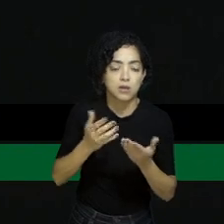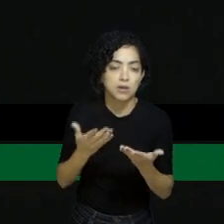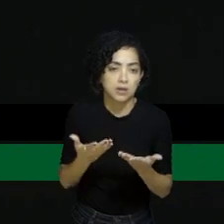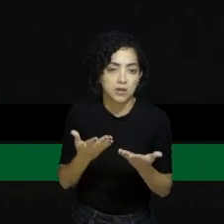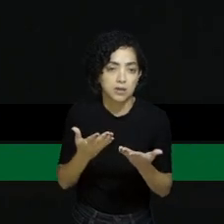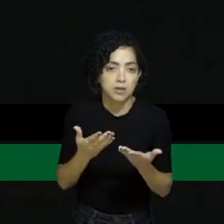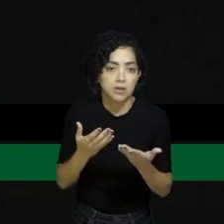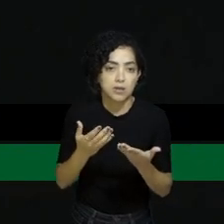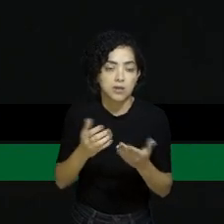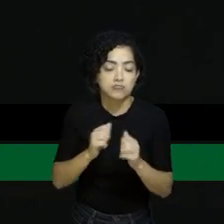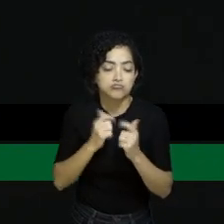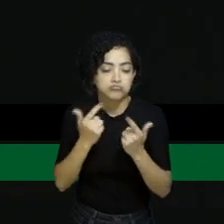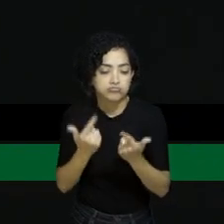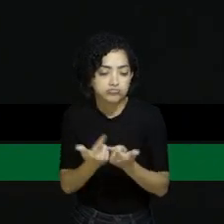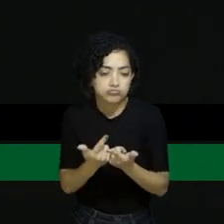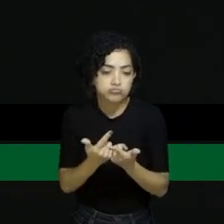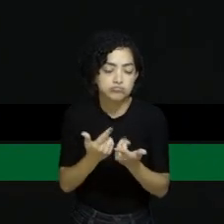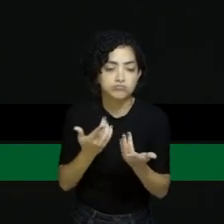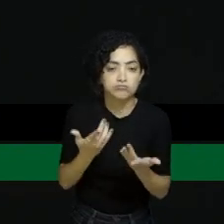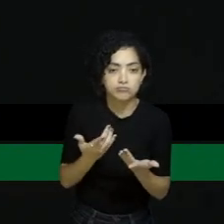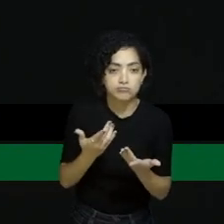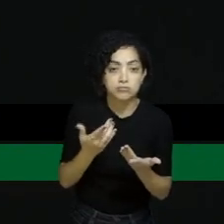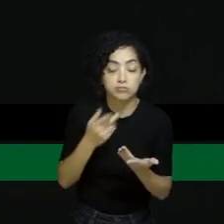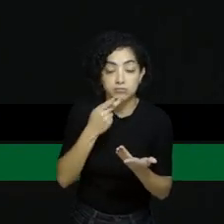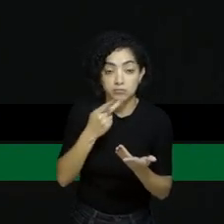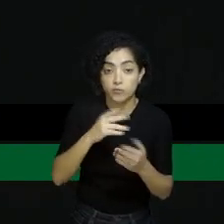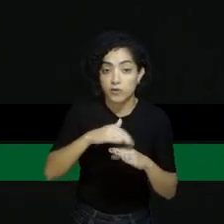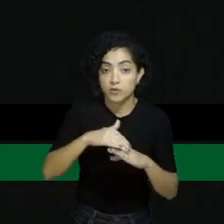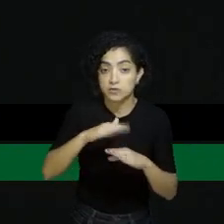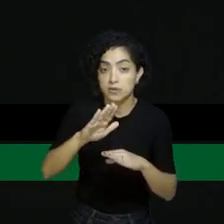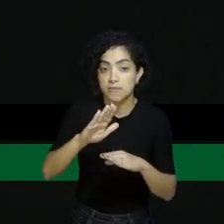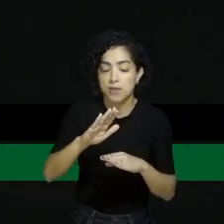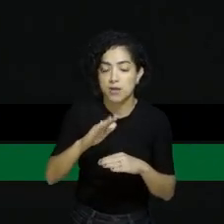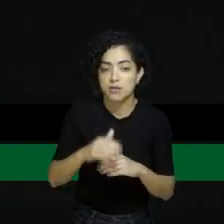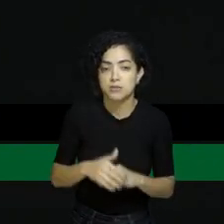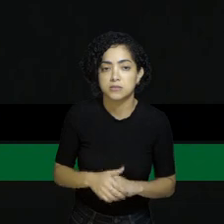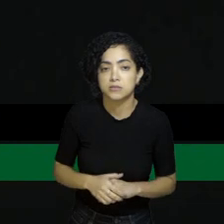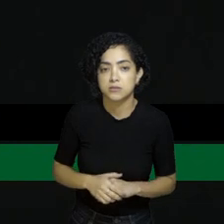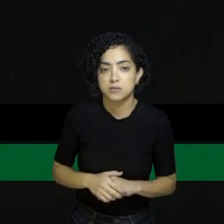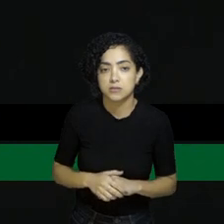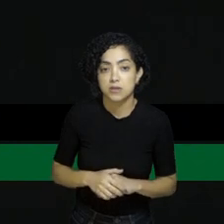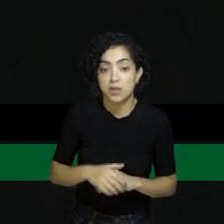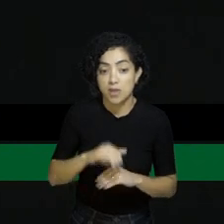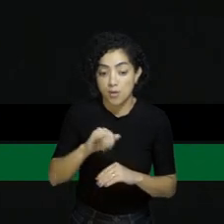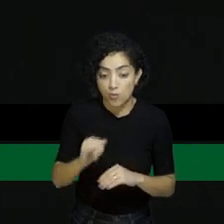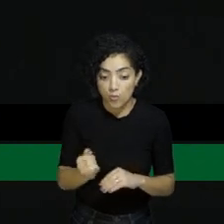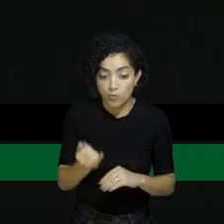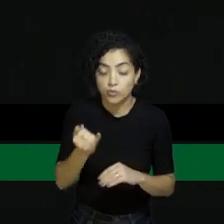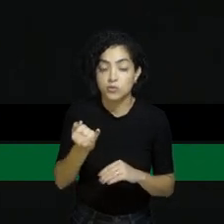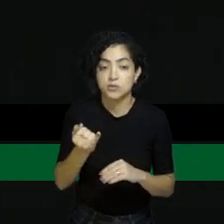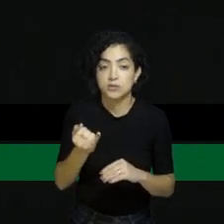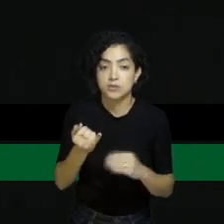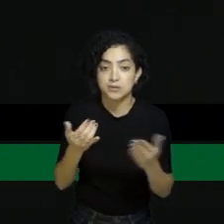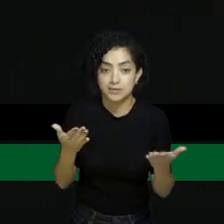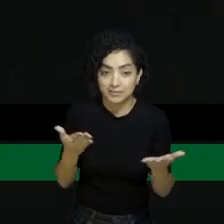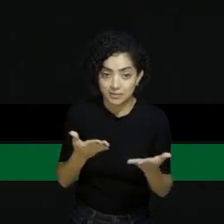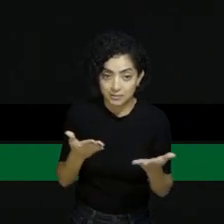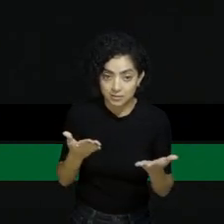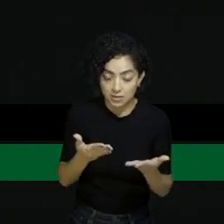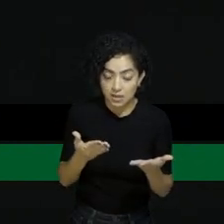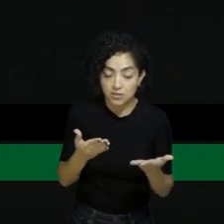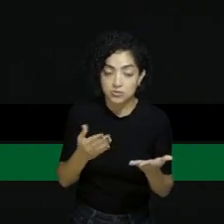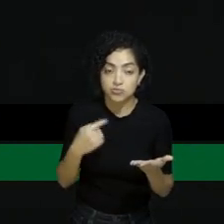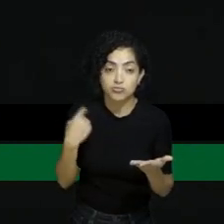Digo muito mais do que isso, muito mais do que isso. É uma oportunidade que nós temos, deputado